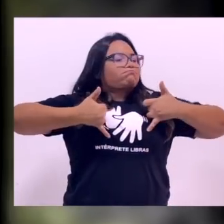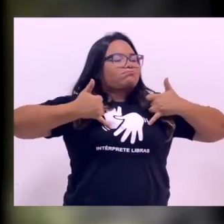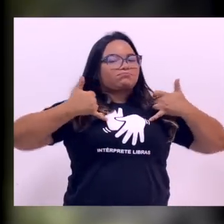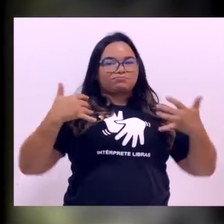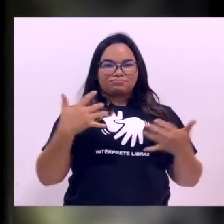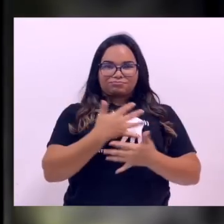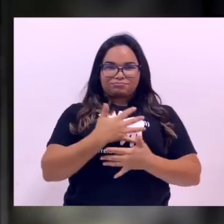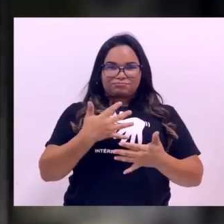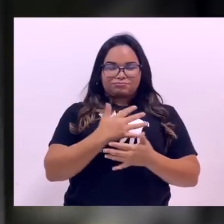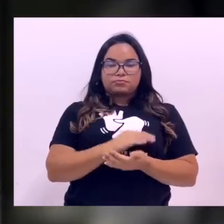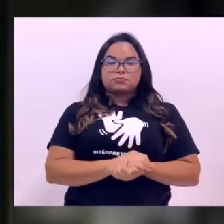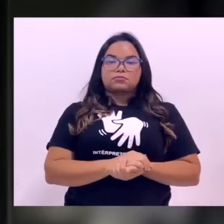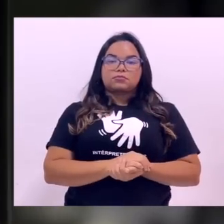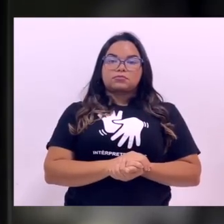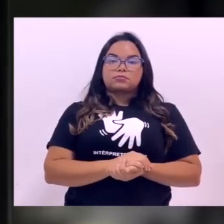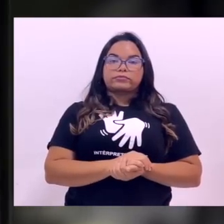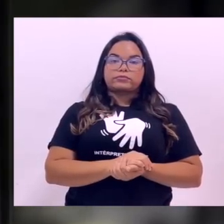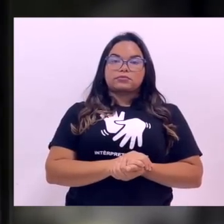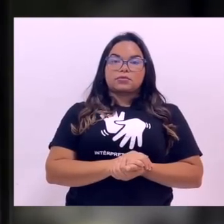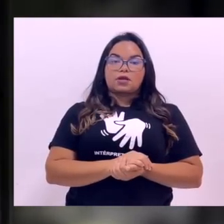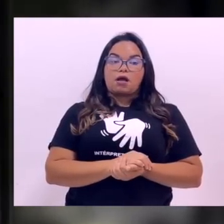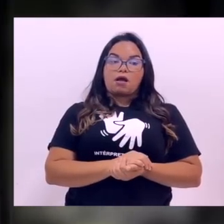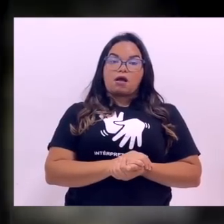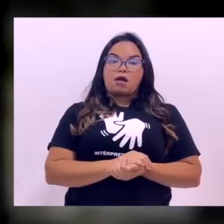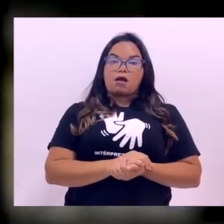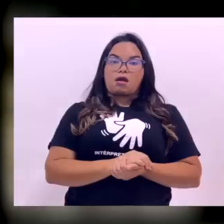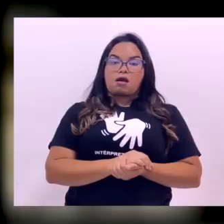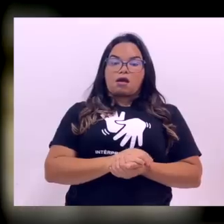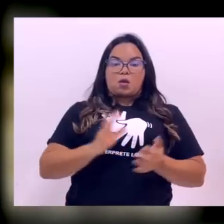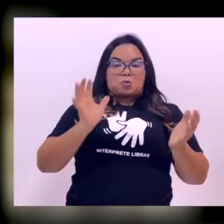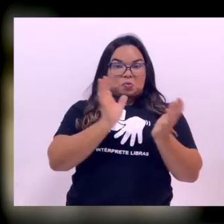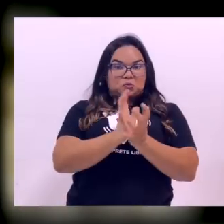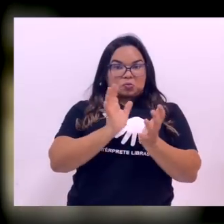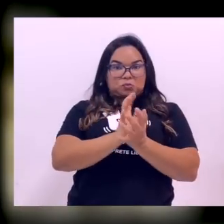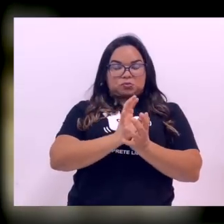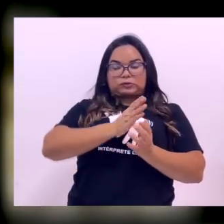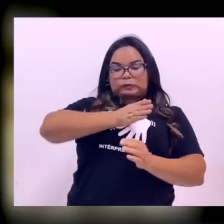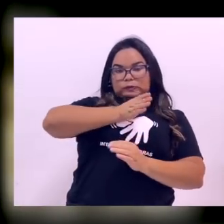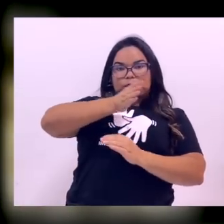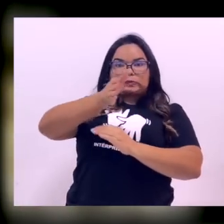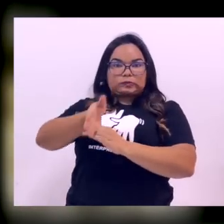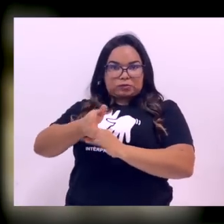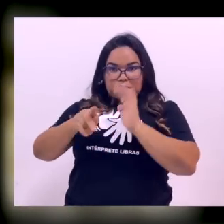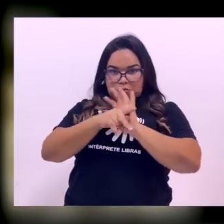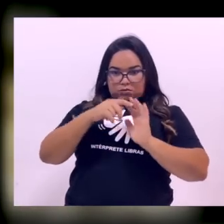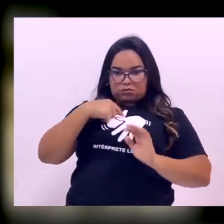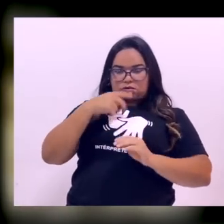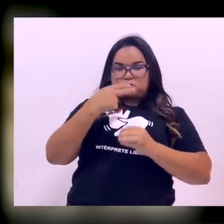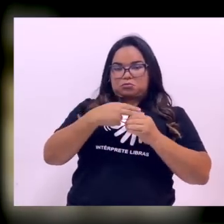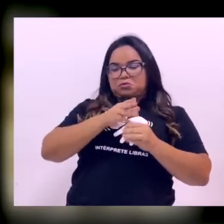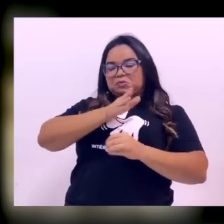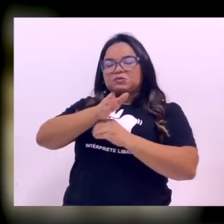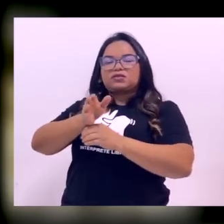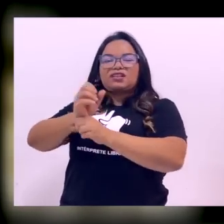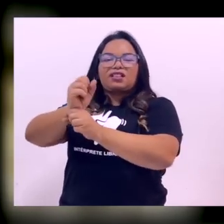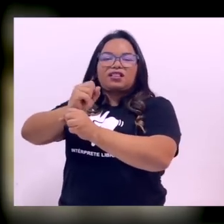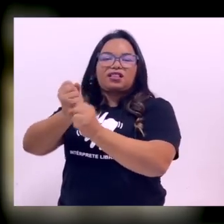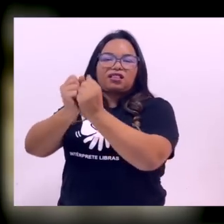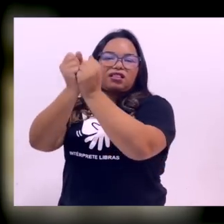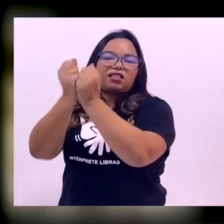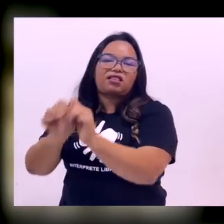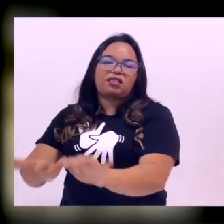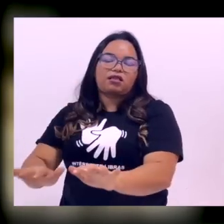suas realizações. Jerusalém foi destruída por Nabucodonosor em 586